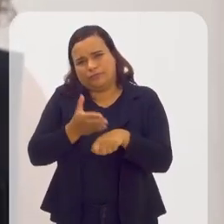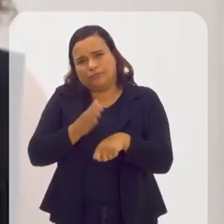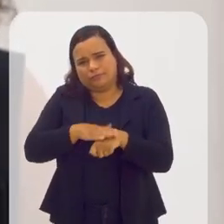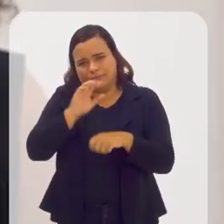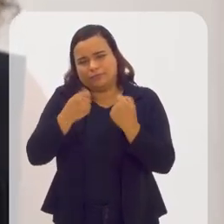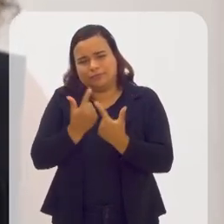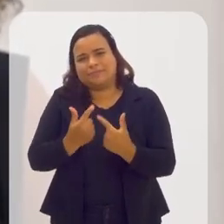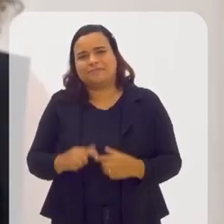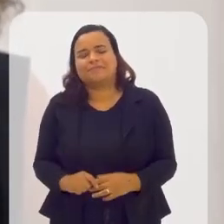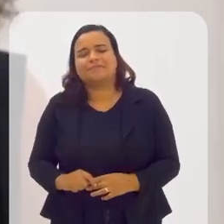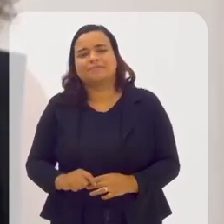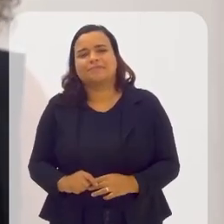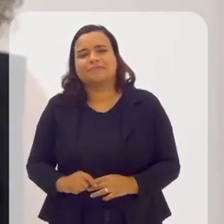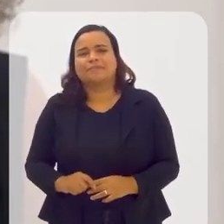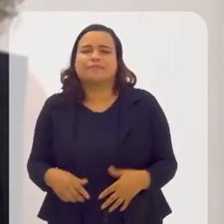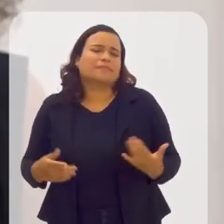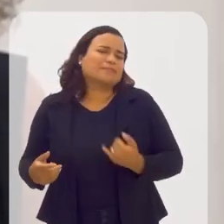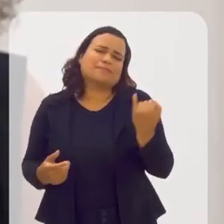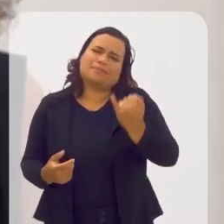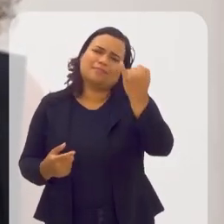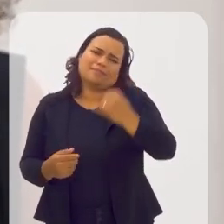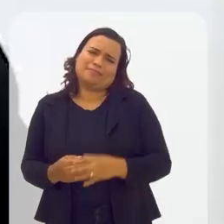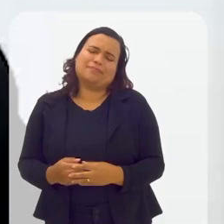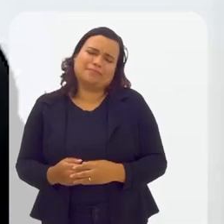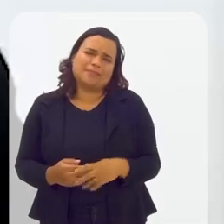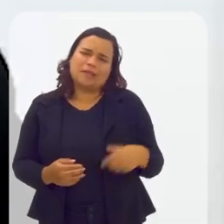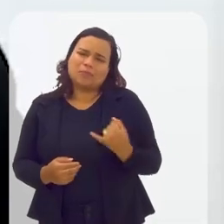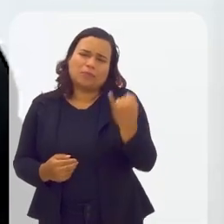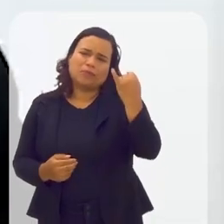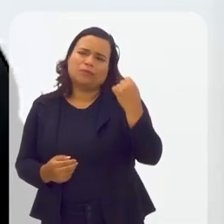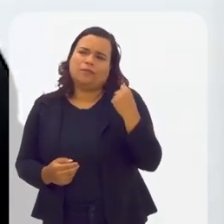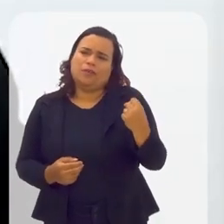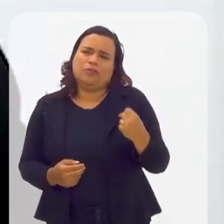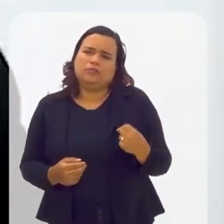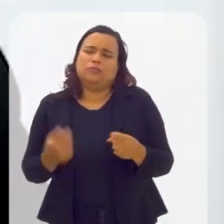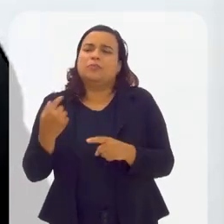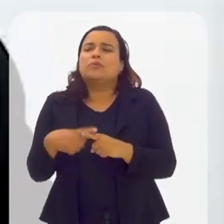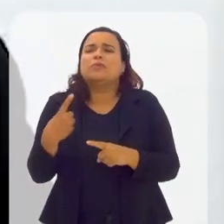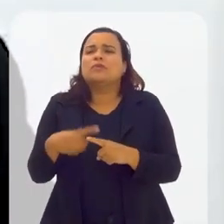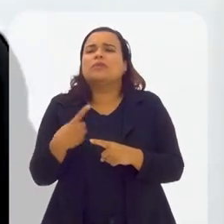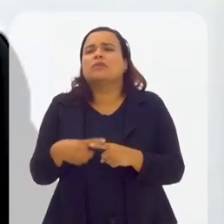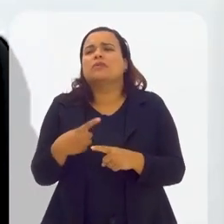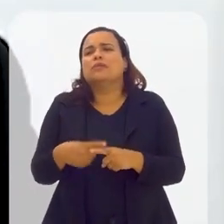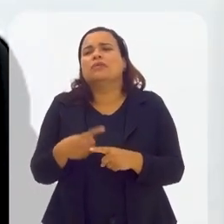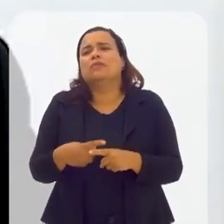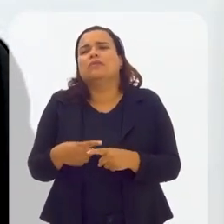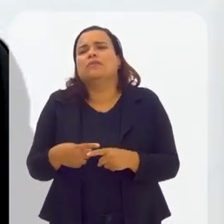68 instituições, além da LERJ? É fundamental porque